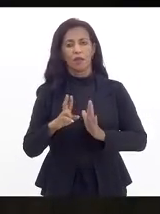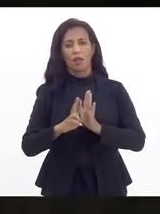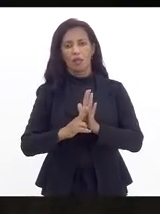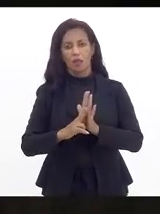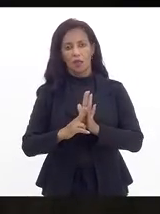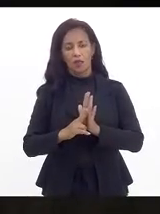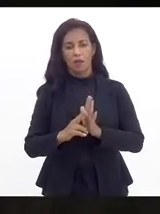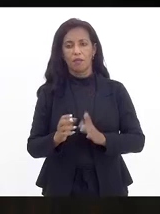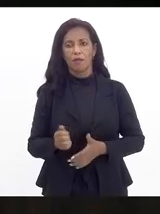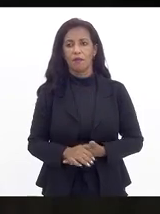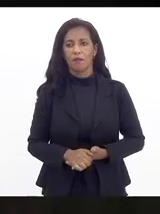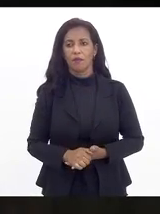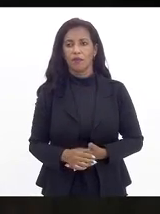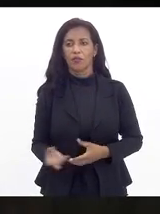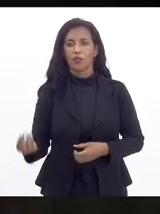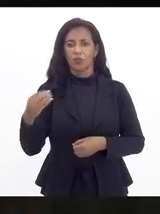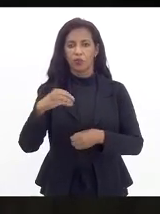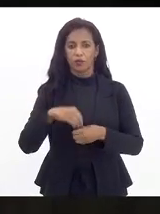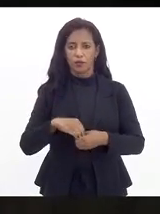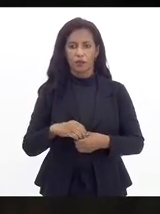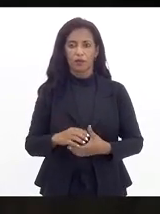Requerimentos de inclusões